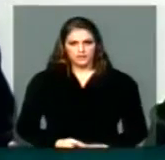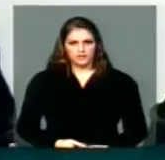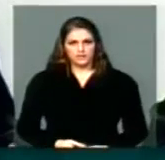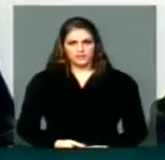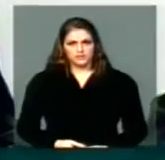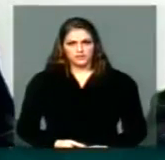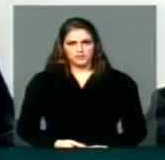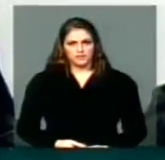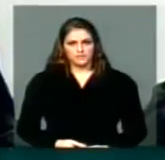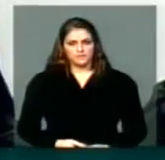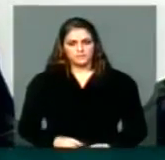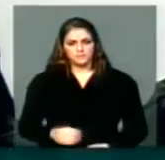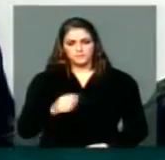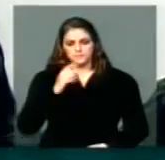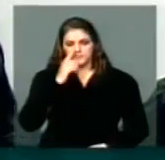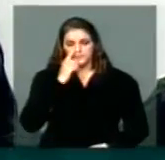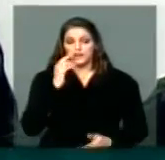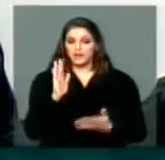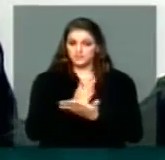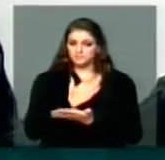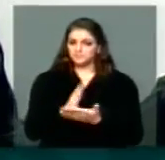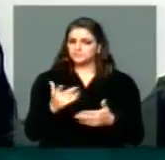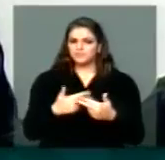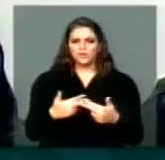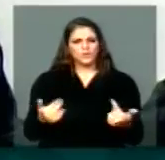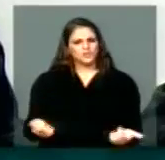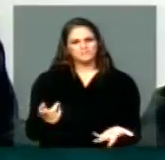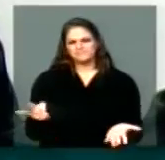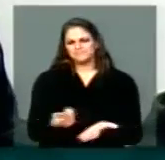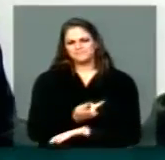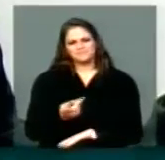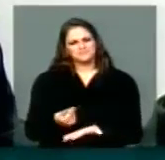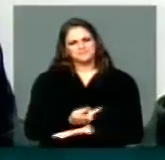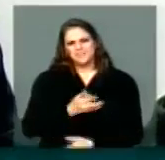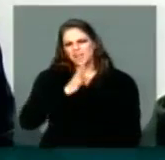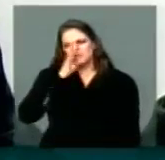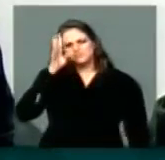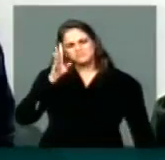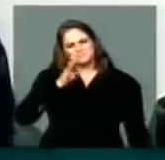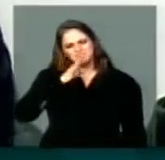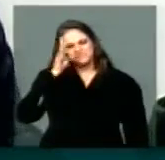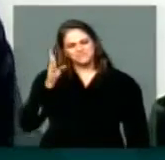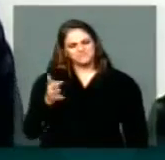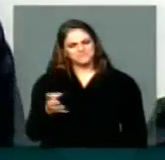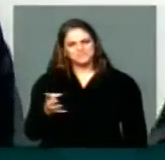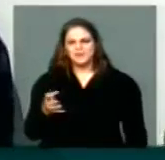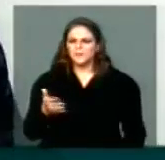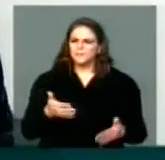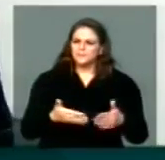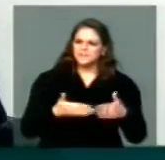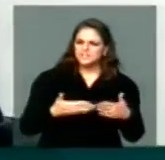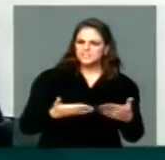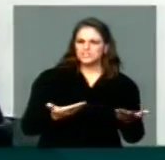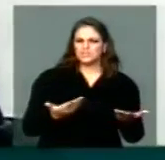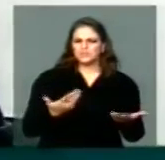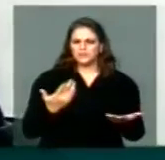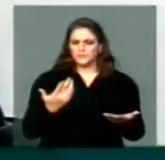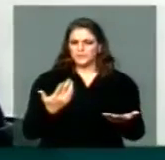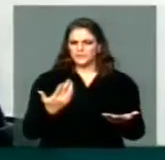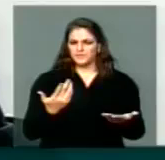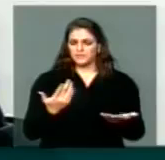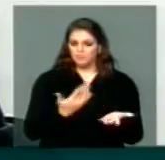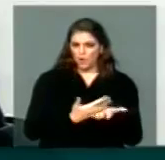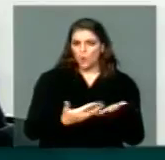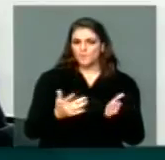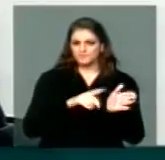alguns absurdos a gente vê aqui nos pedidos de instauração e no pedido de arquivamento. Quando se pega, por exemplo, o pedido de instauração